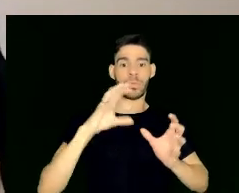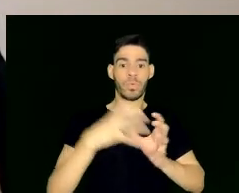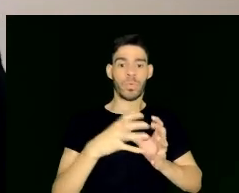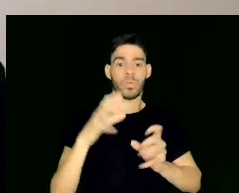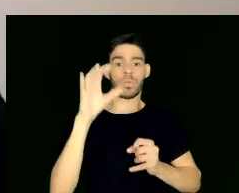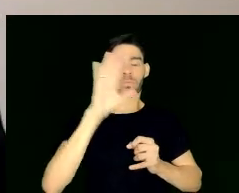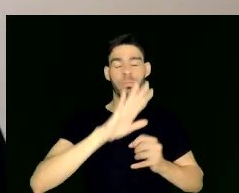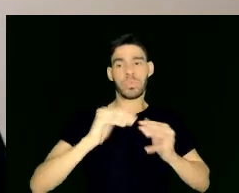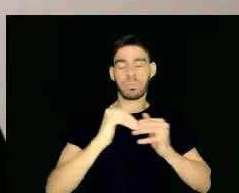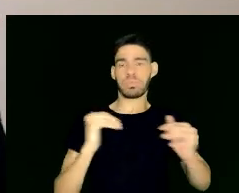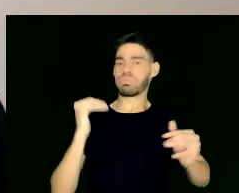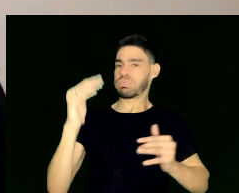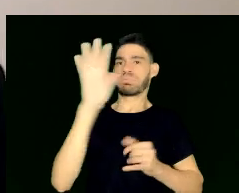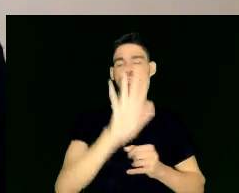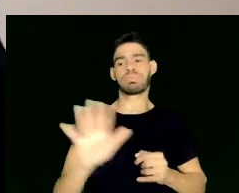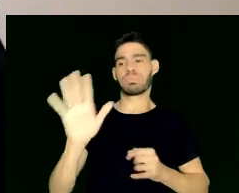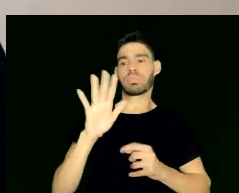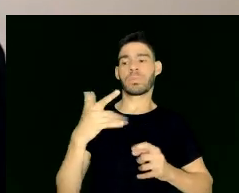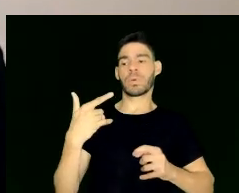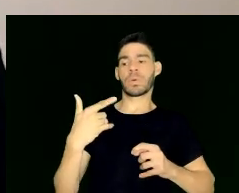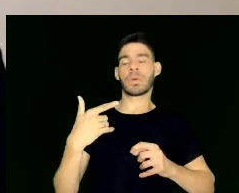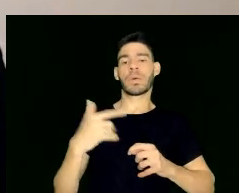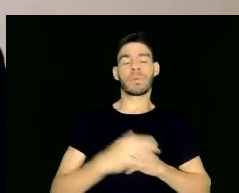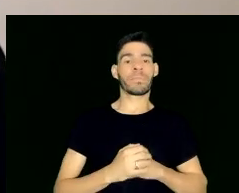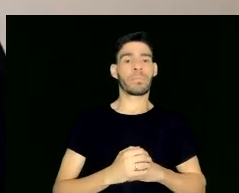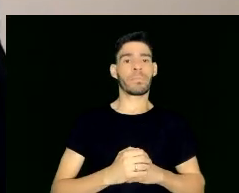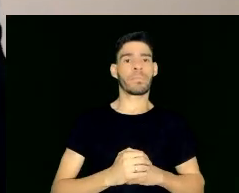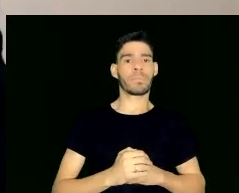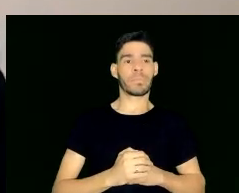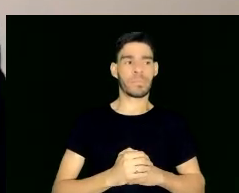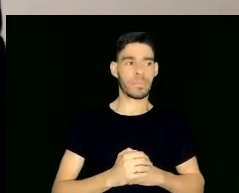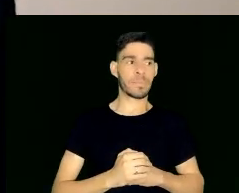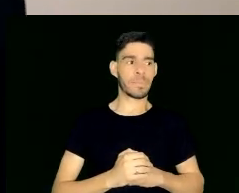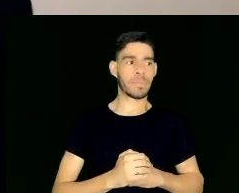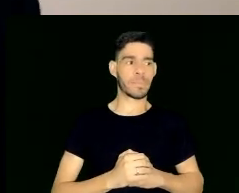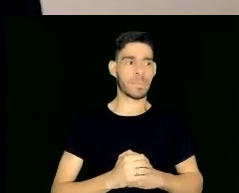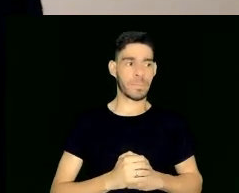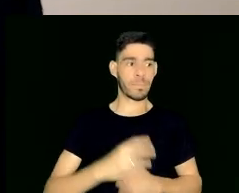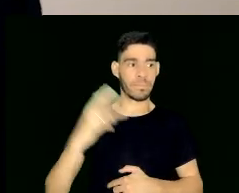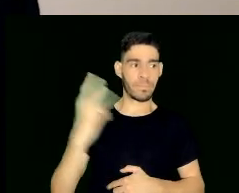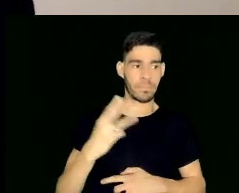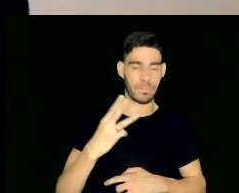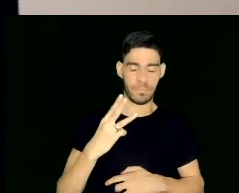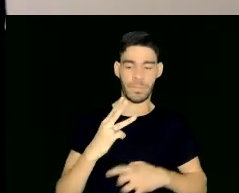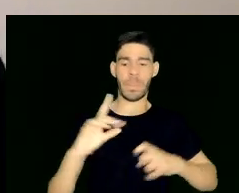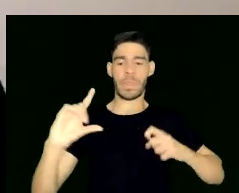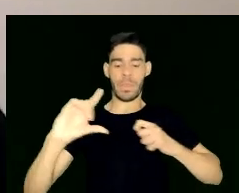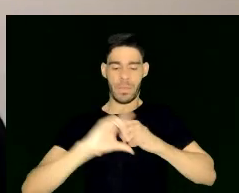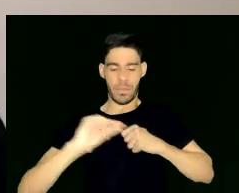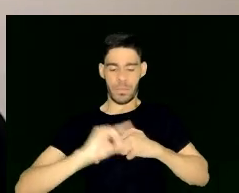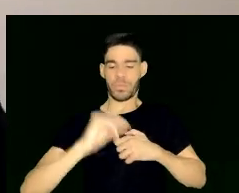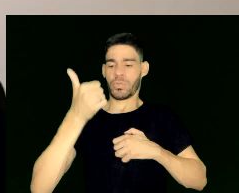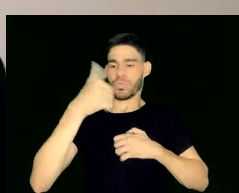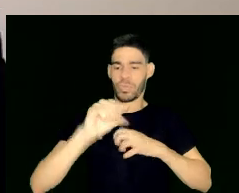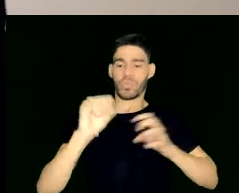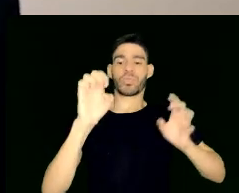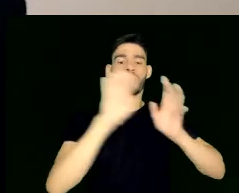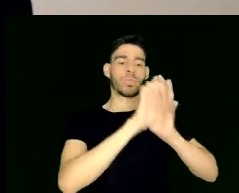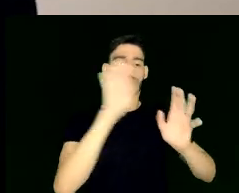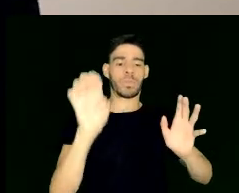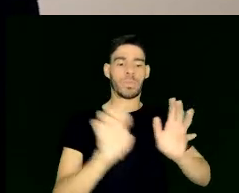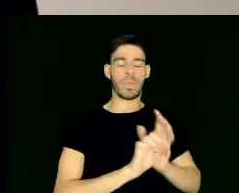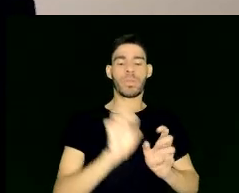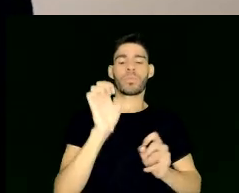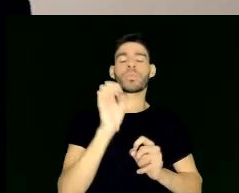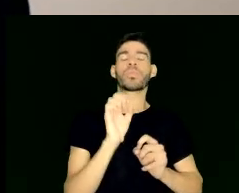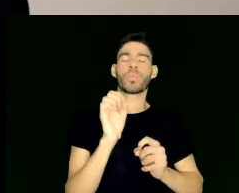Comissão Interamericana e da Corte, que fica em São José da Costa Rica. E terceiro, o artigo 18 do Estatuto